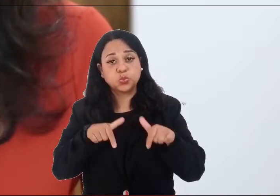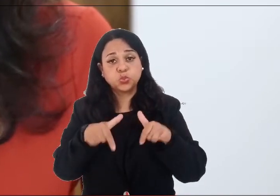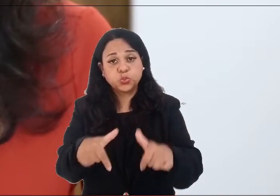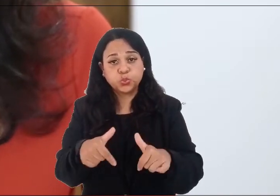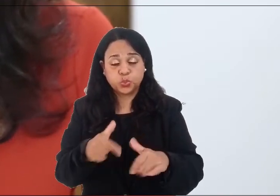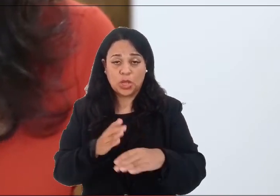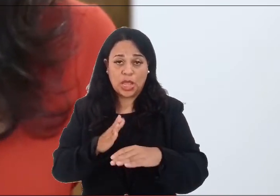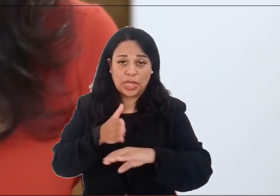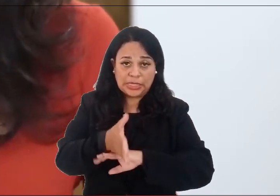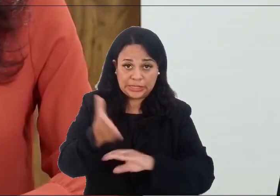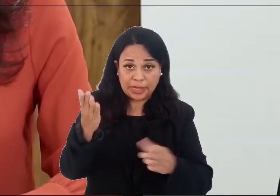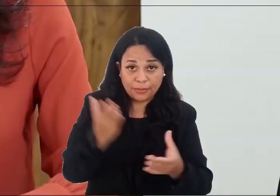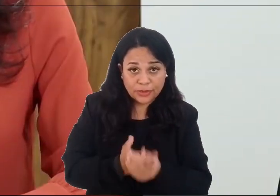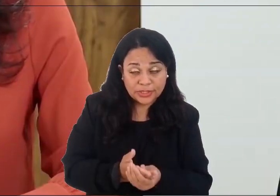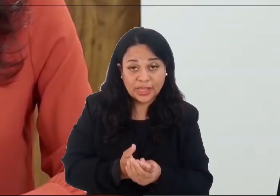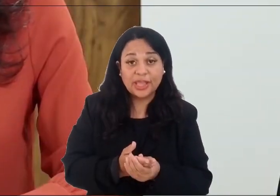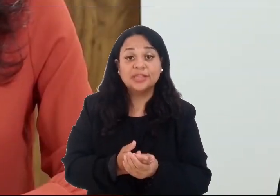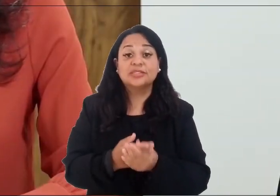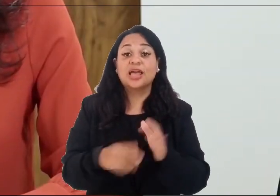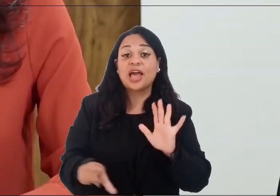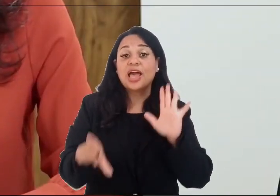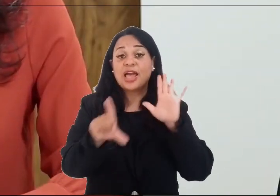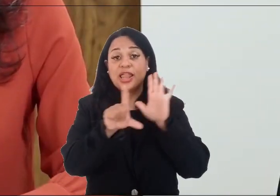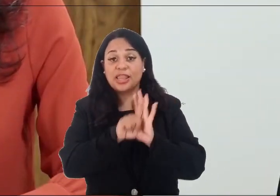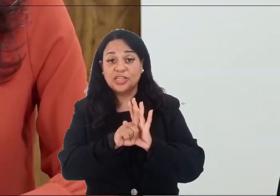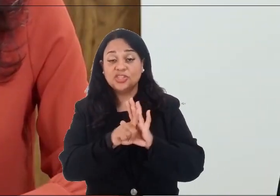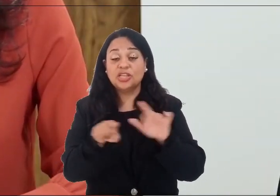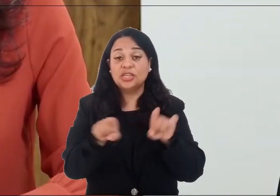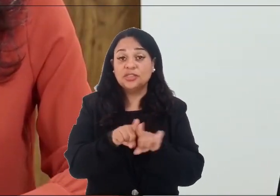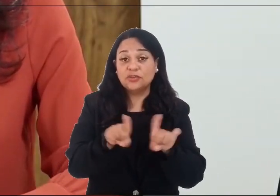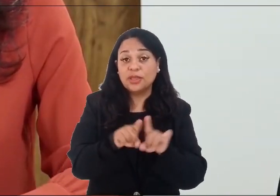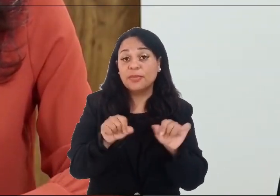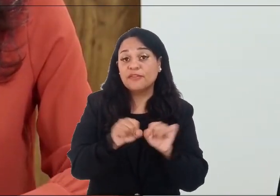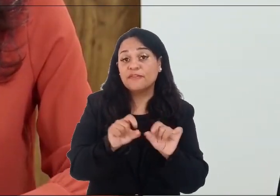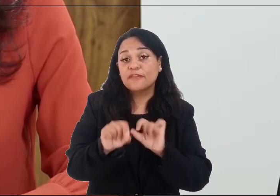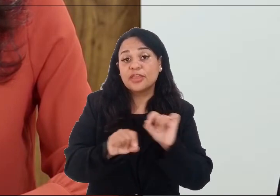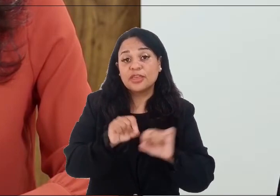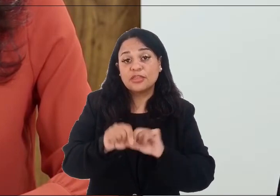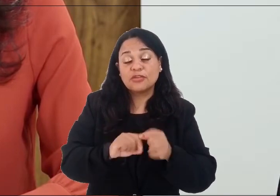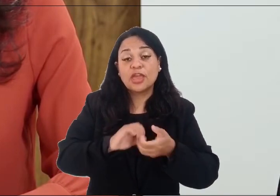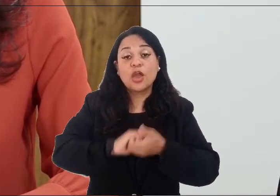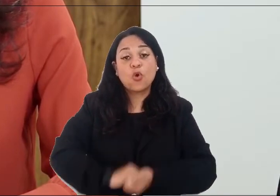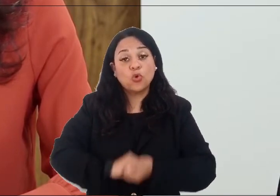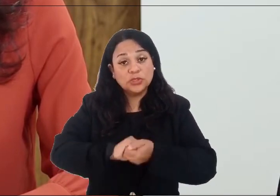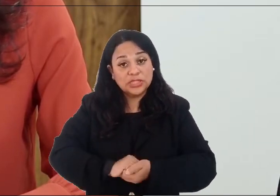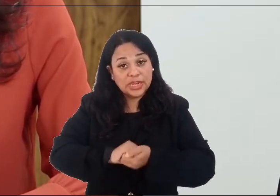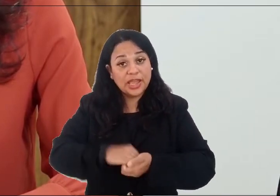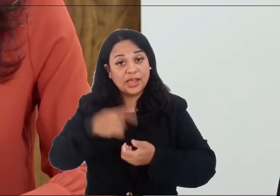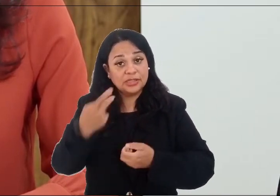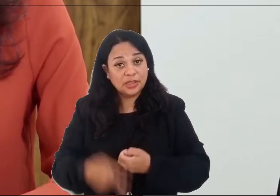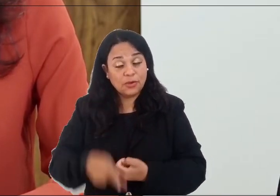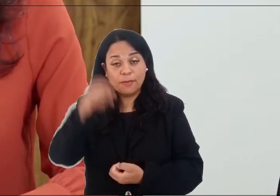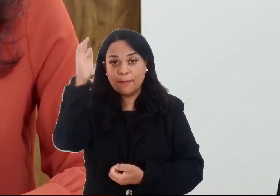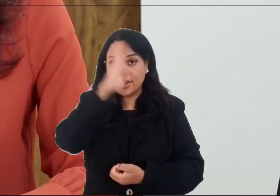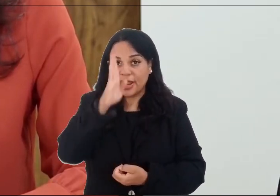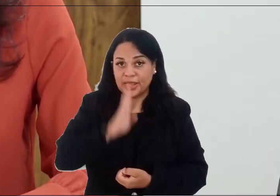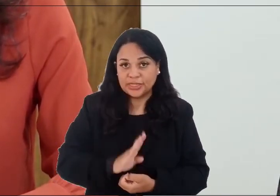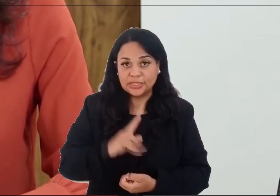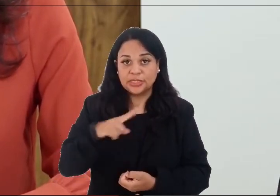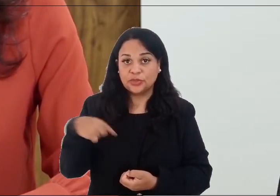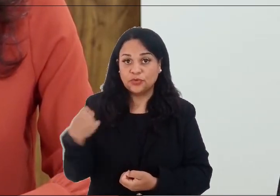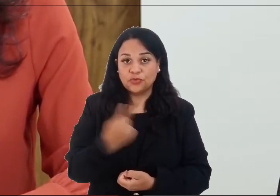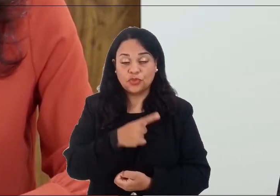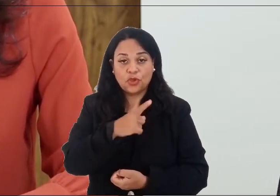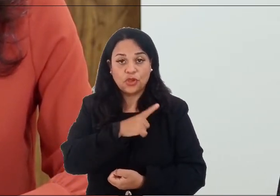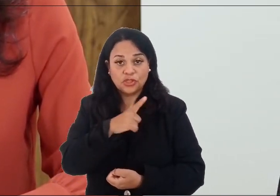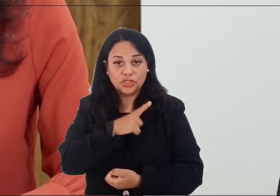em juízo. A legislação infraconstitucional, por sua vez, também sempre tratou de conciliação no Brasil. Então, nós temos